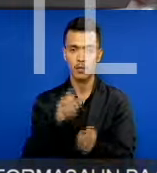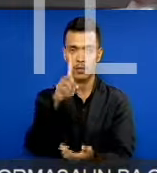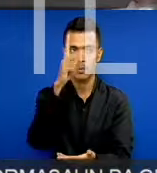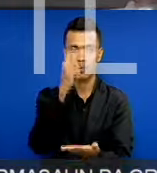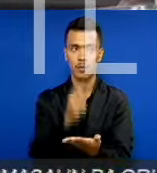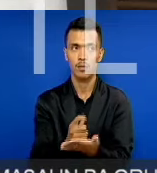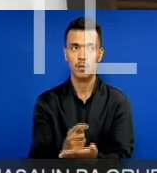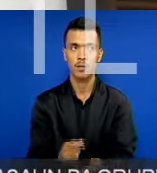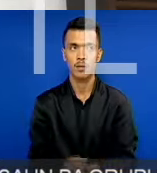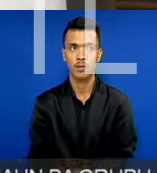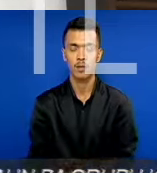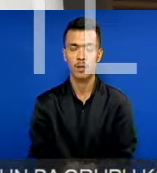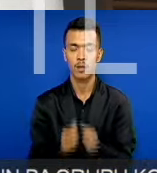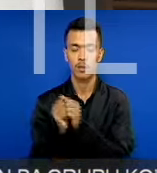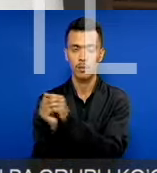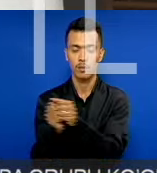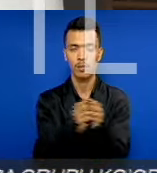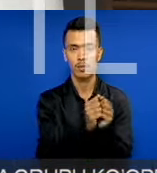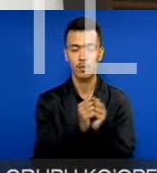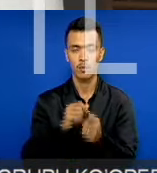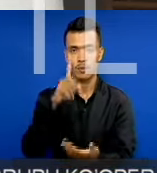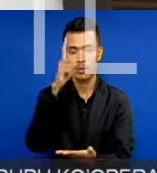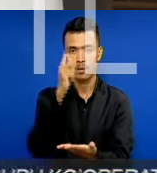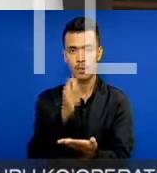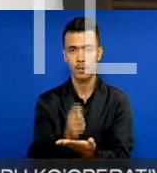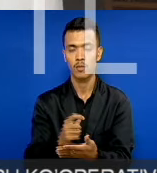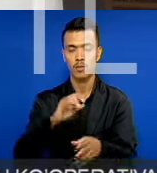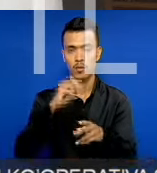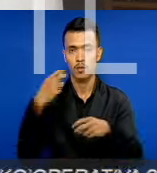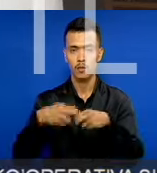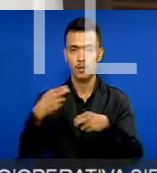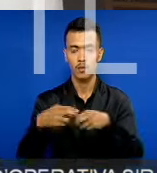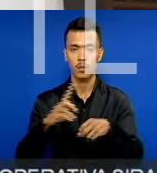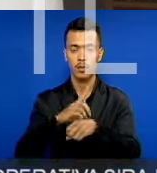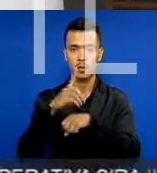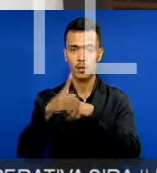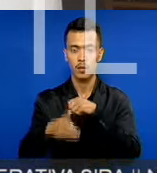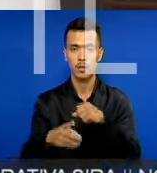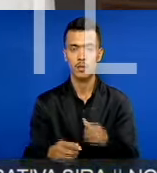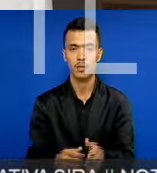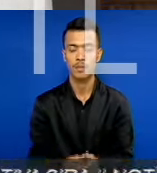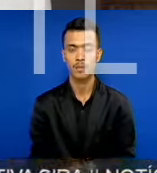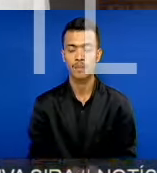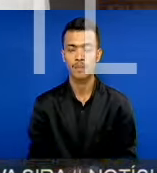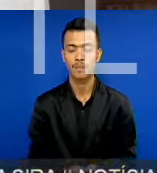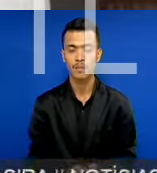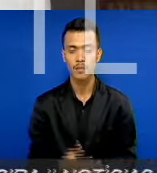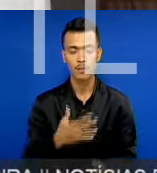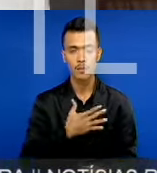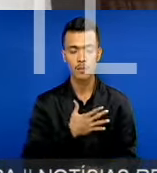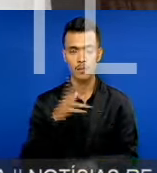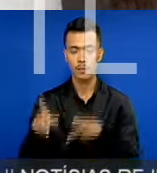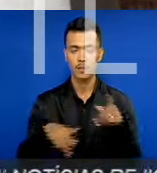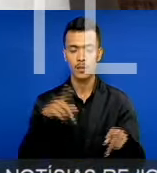neve me afetaram. Nesse livro recém, né? Sirveta recém, por economia agora. Ao ser nele de culau, torre, né? Hane cumbrar nele de culau, torre,